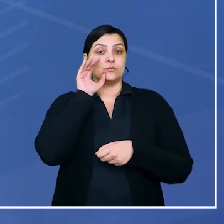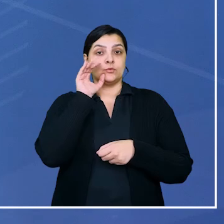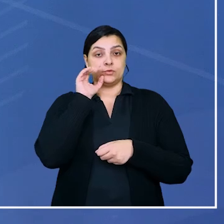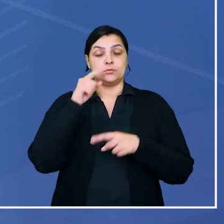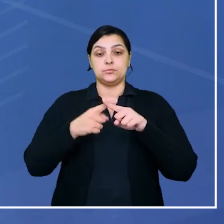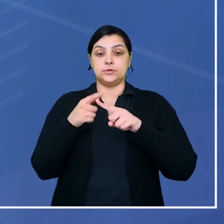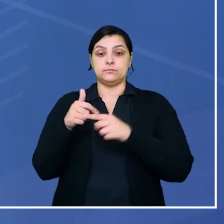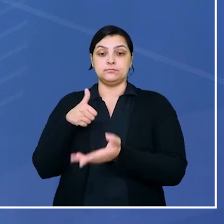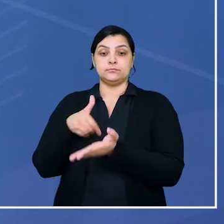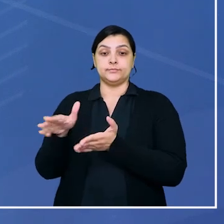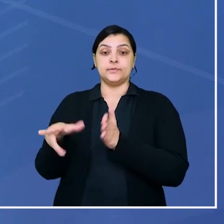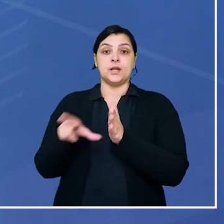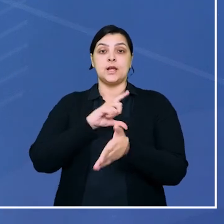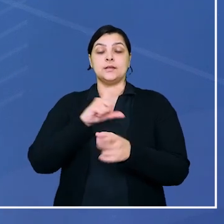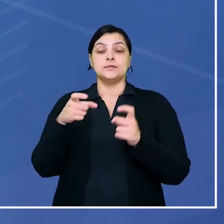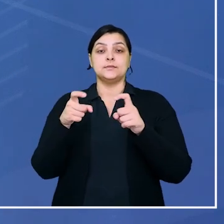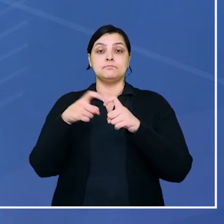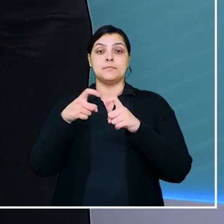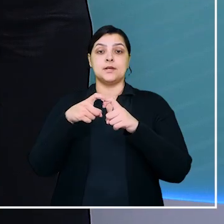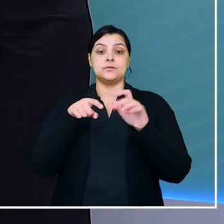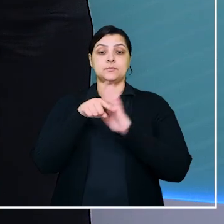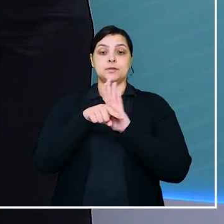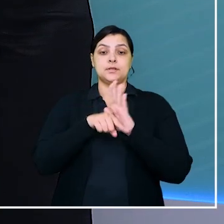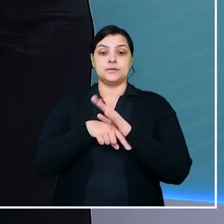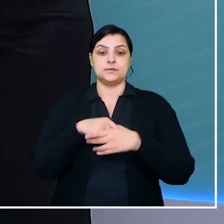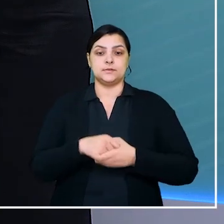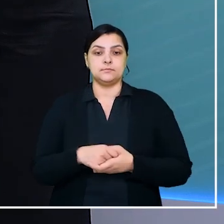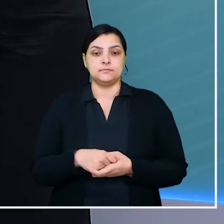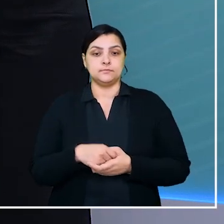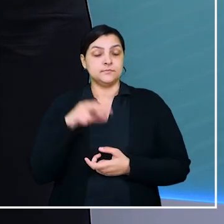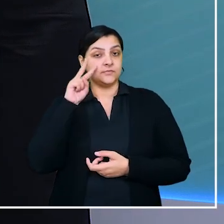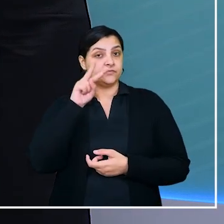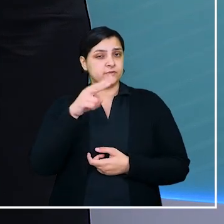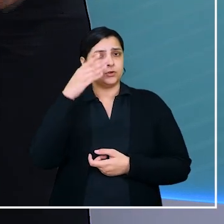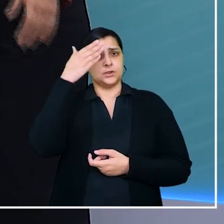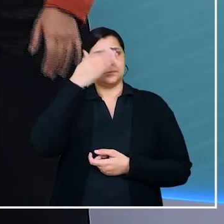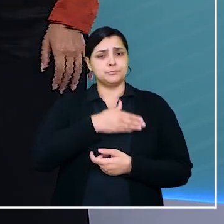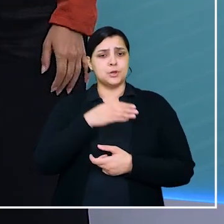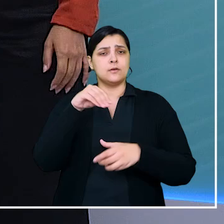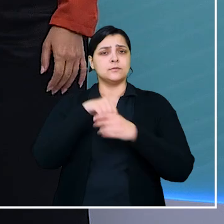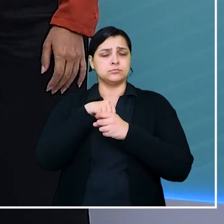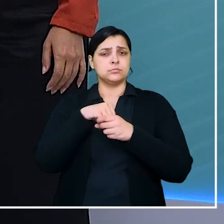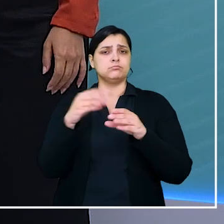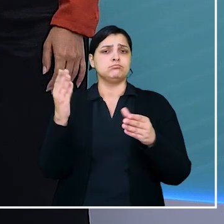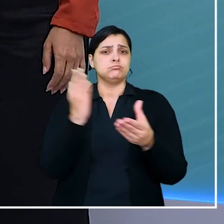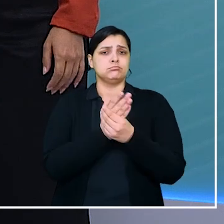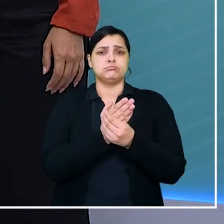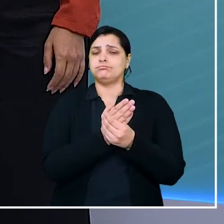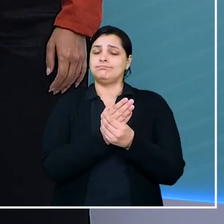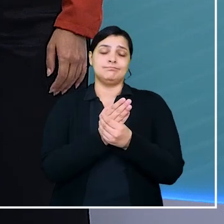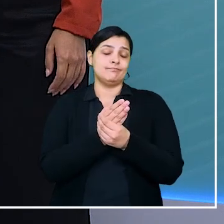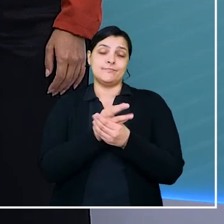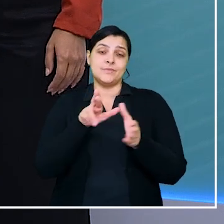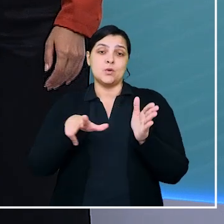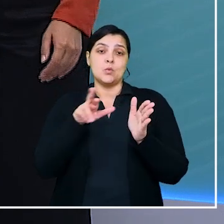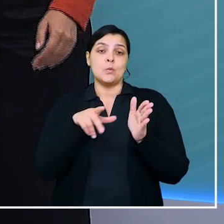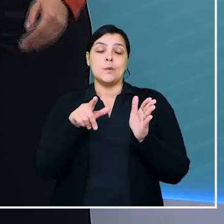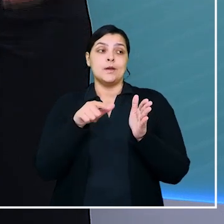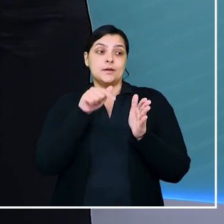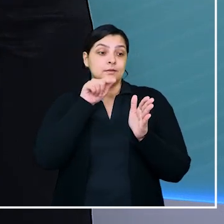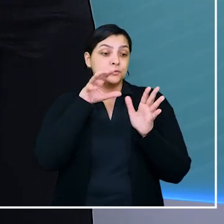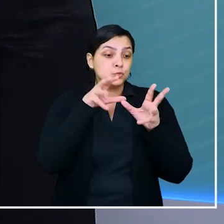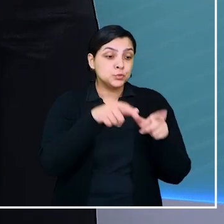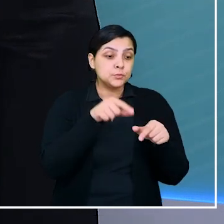empregado dispensado antes da perícia médica. O colegiado considerou que as provas contidas no processo não foram suficientes para